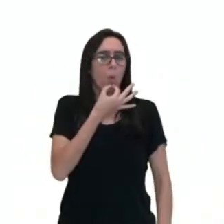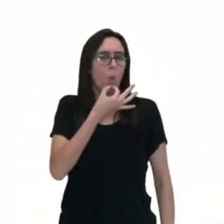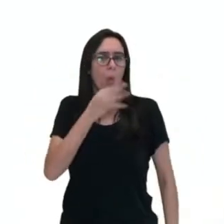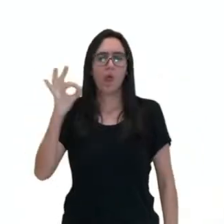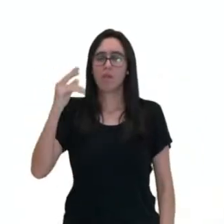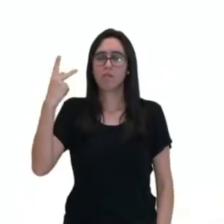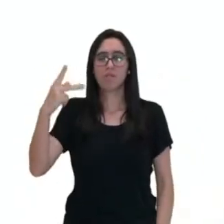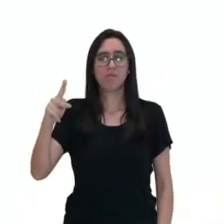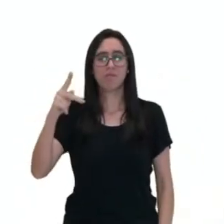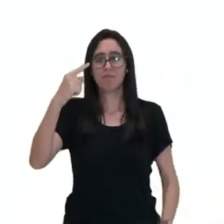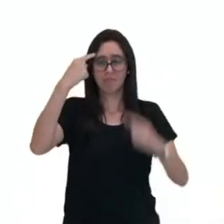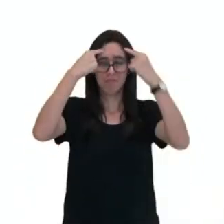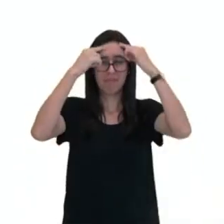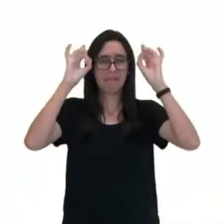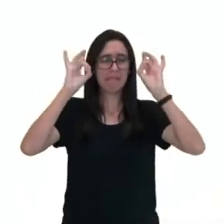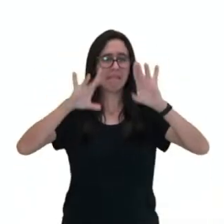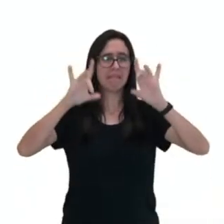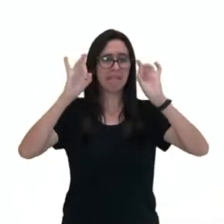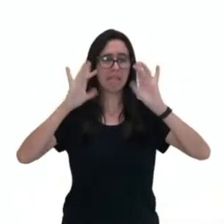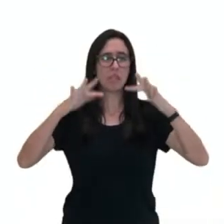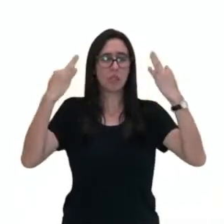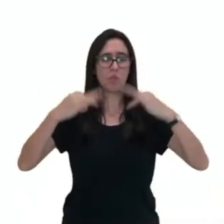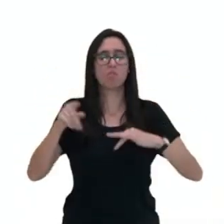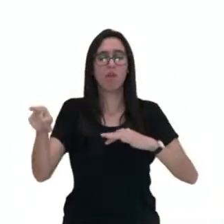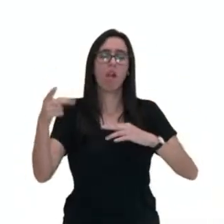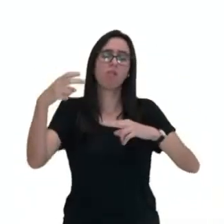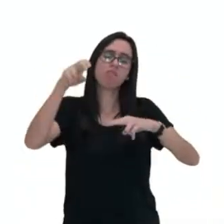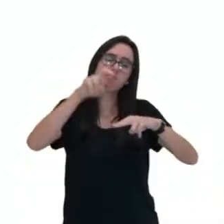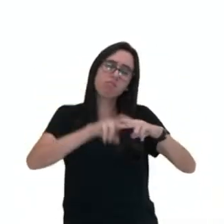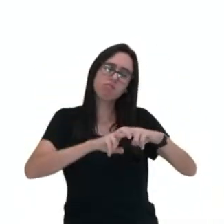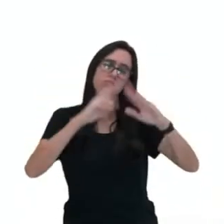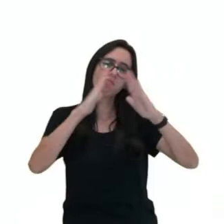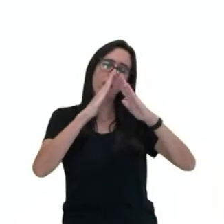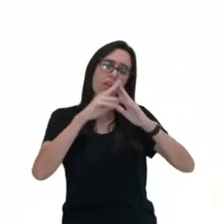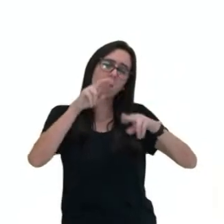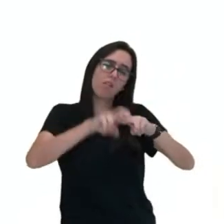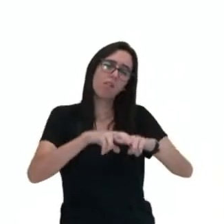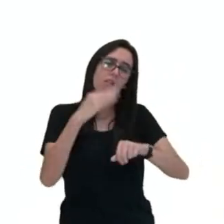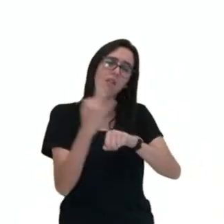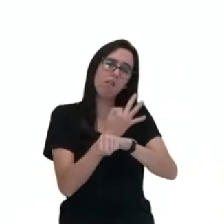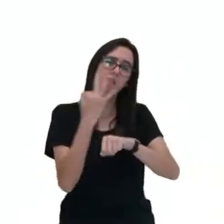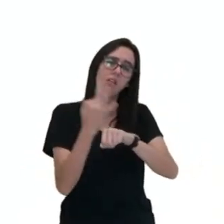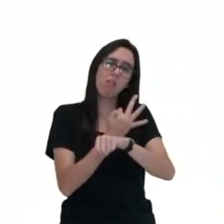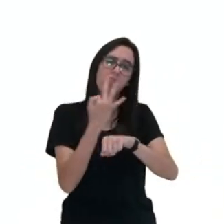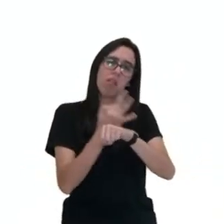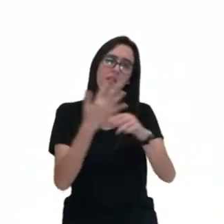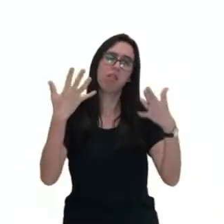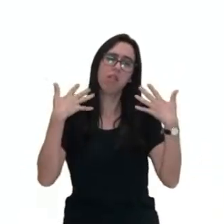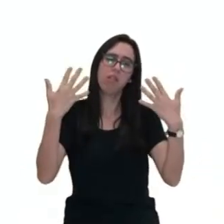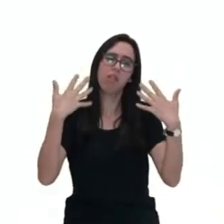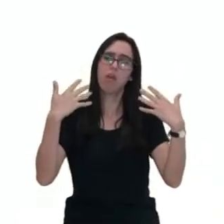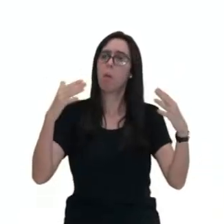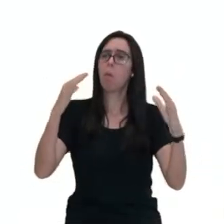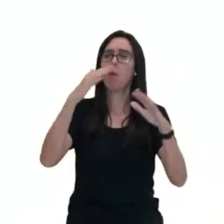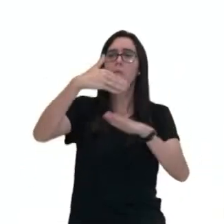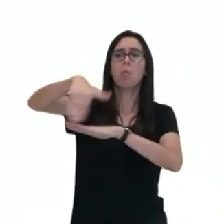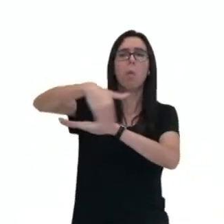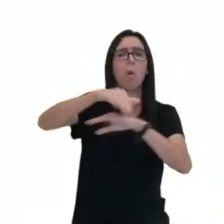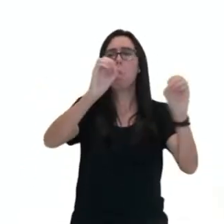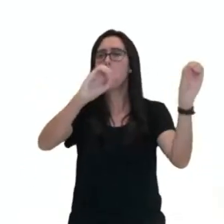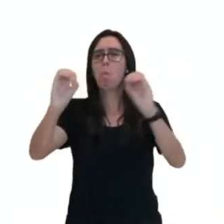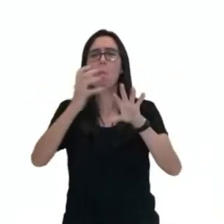flamejava. Sentada nos degraus de sua casa, ela suportava. Ninguém na rua, só uma pessoa